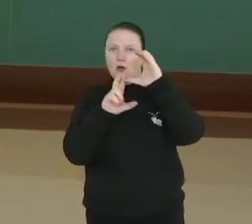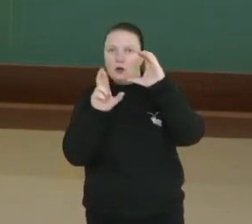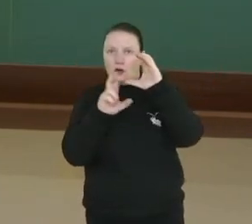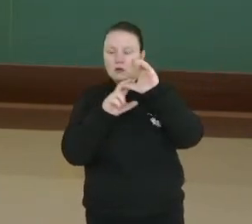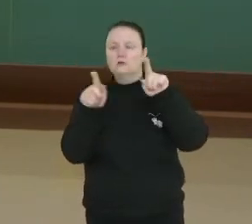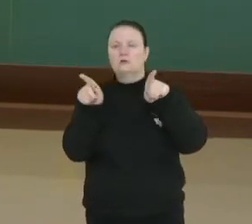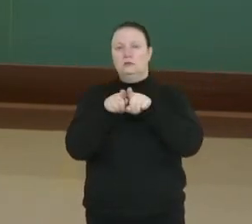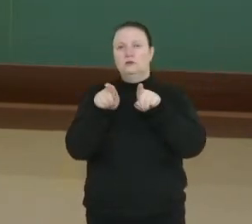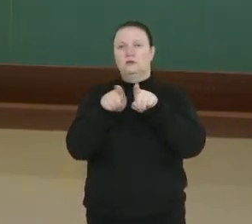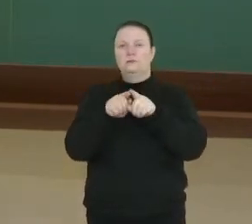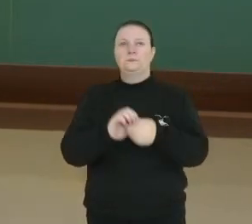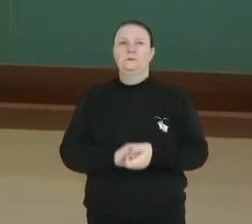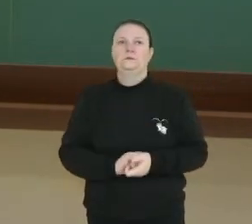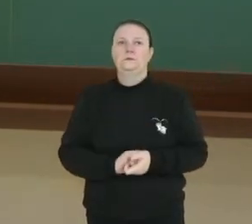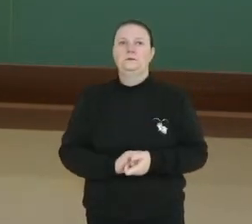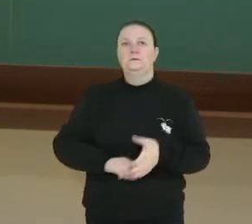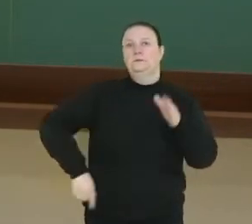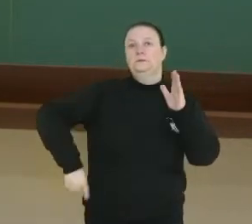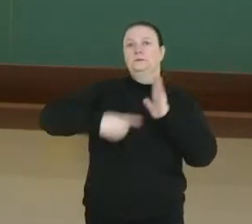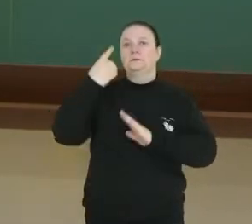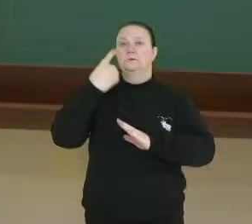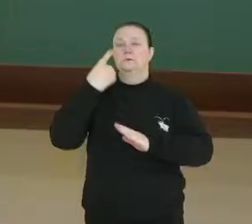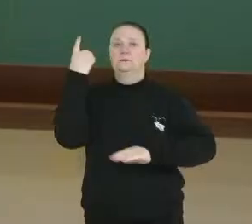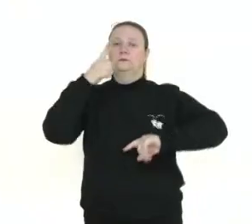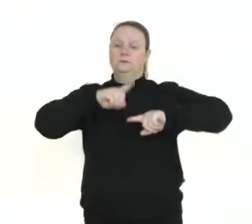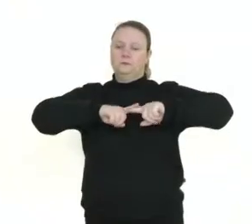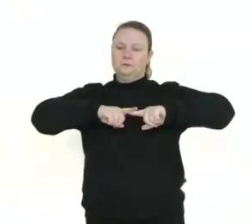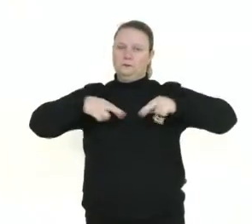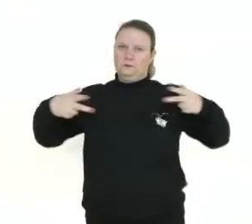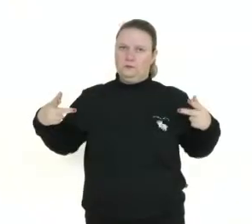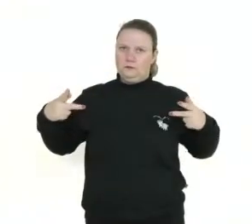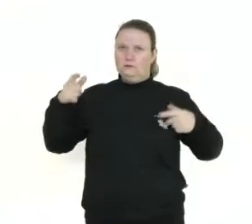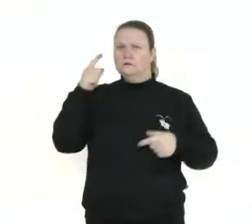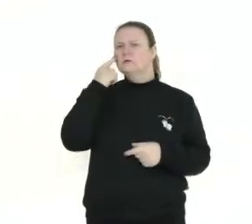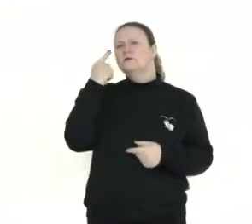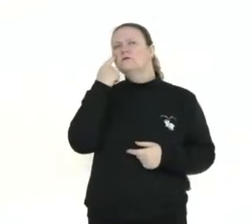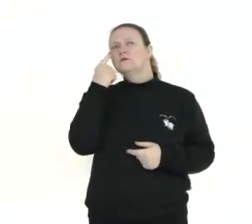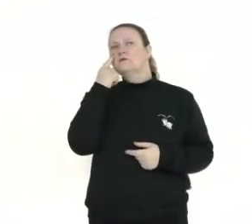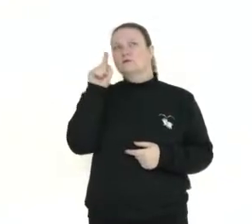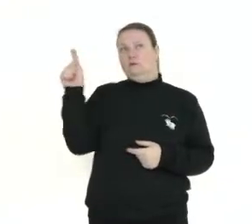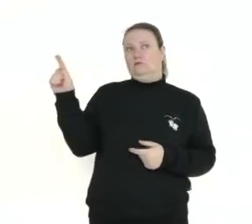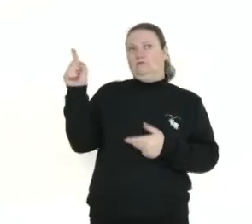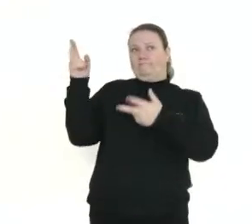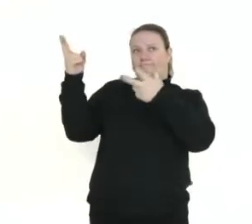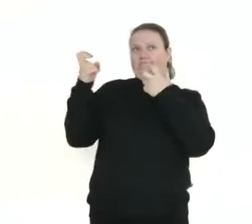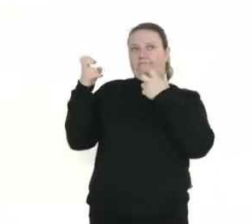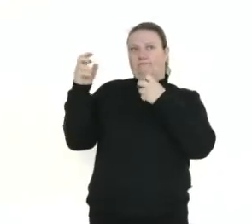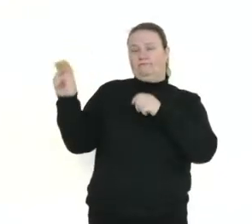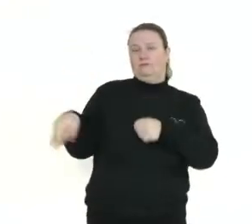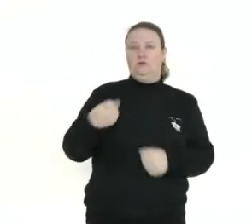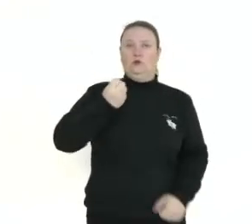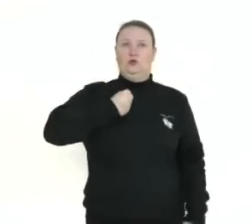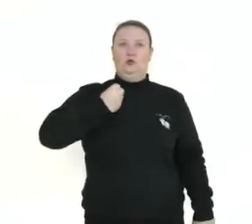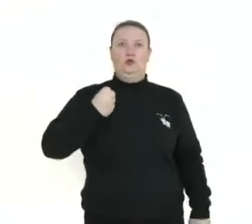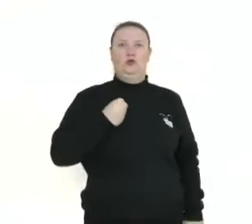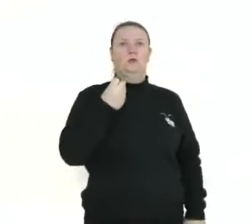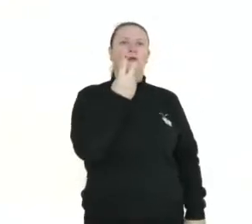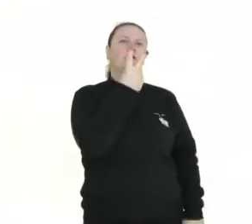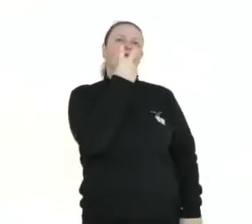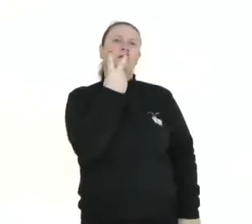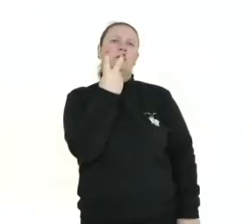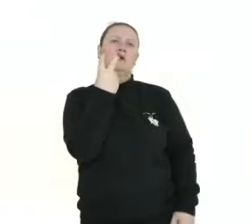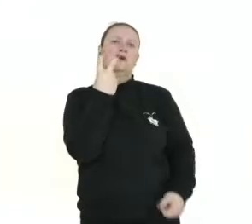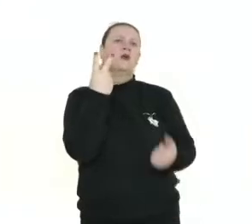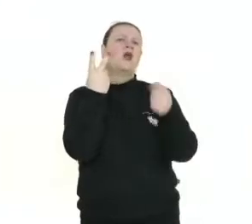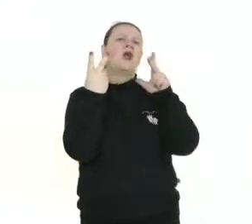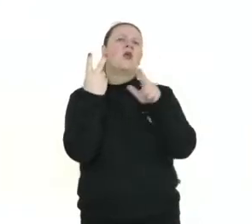circunferência. Então, primeira coisa que eu vou ter que fazer é olhar aqui. O 2 é igual a quem? A